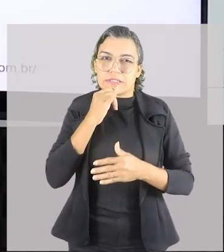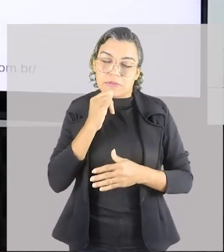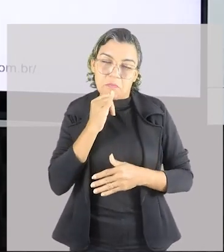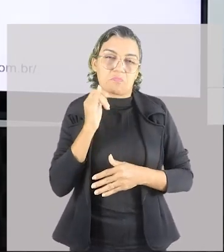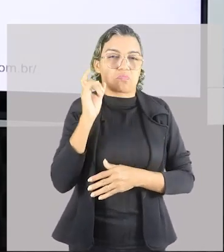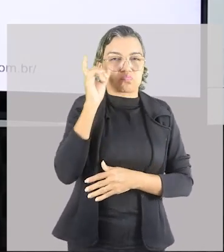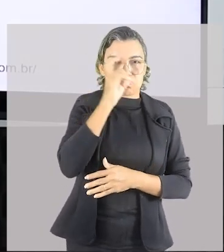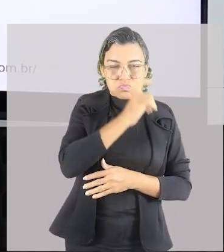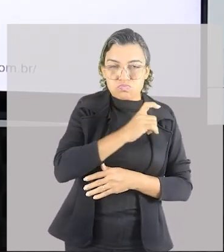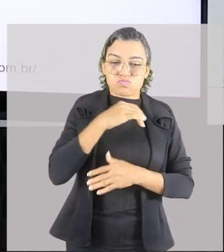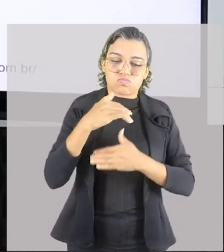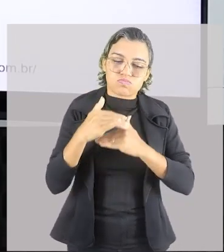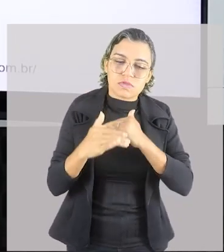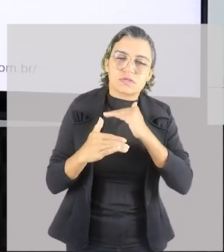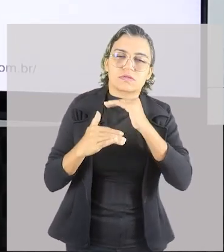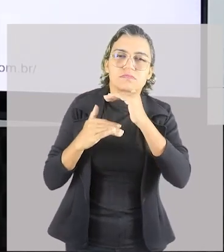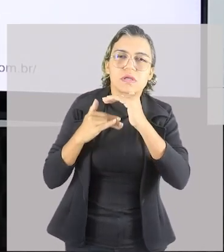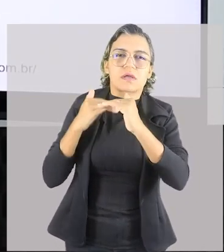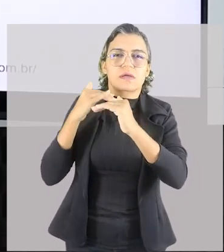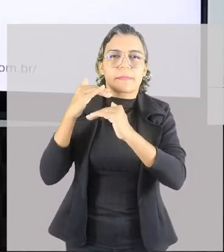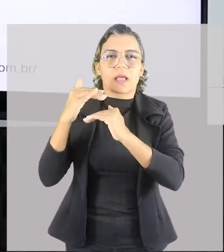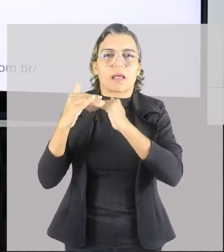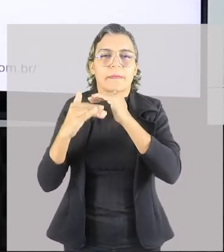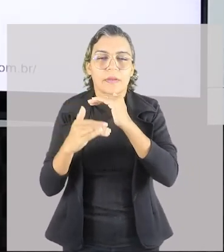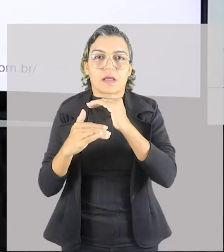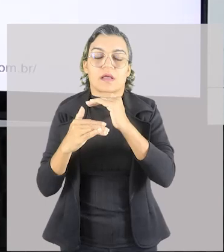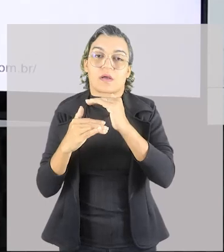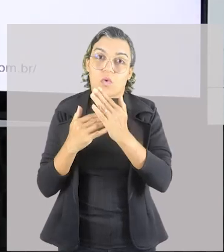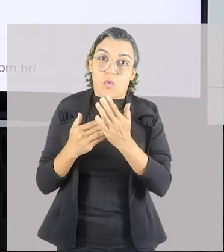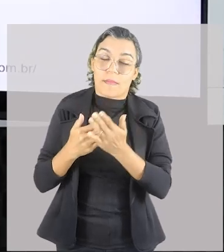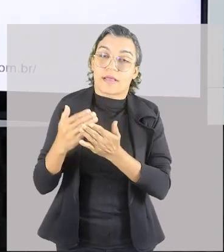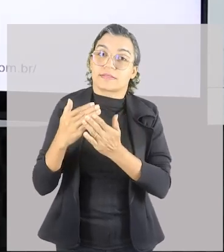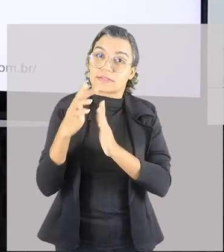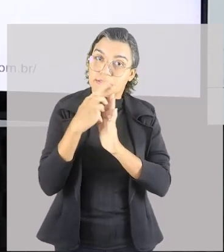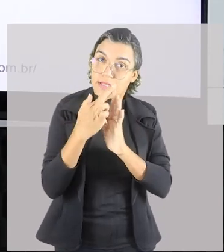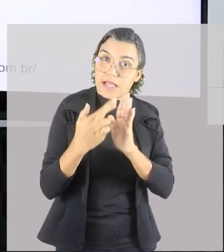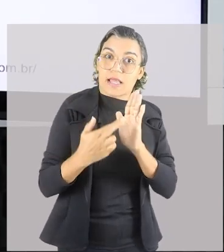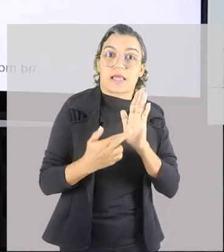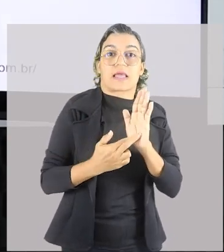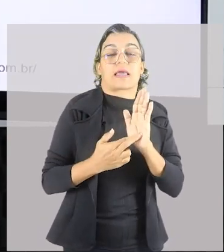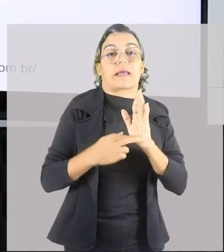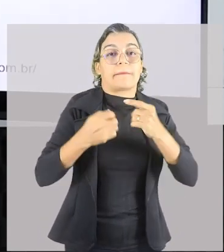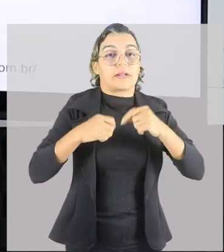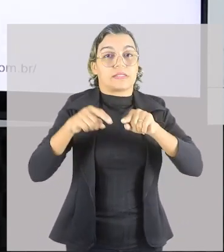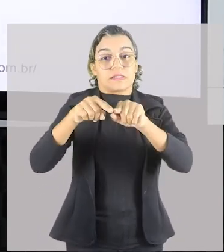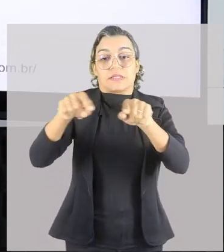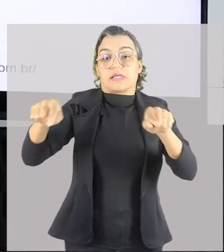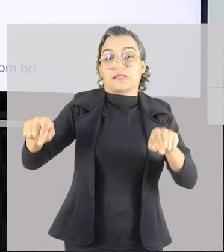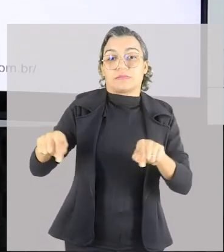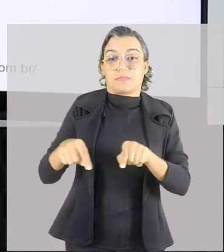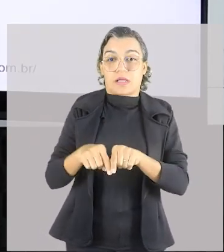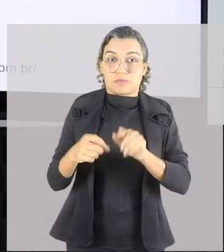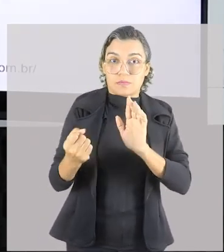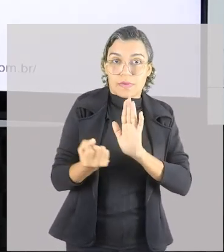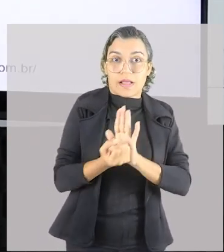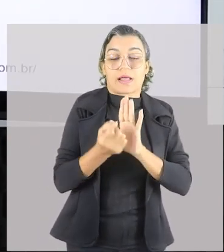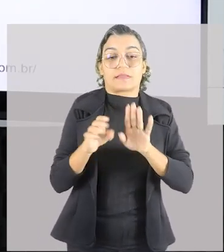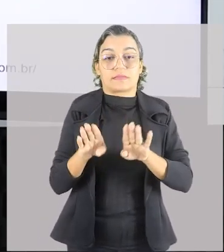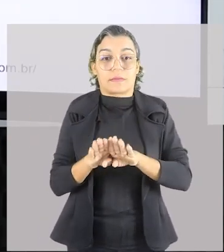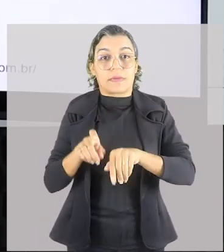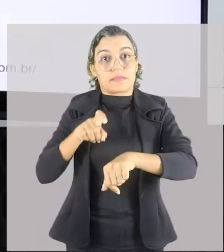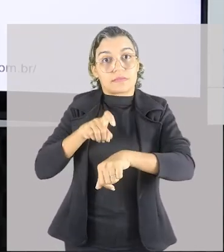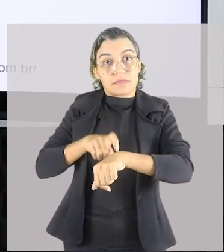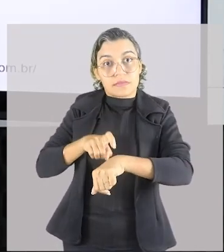complexidade ela aumenta e começa a ter regra, começa a ter delimitação de espaço, delimitação de tempo, já